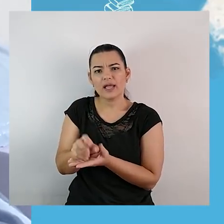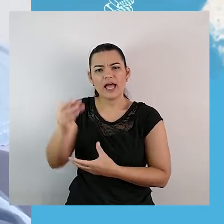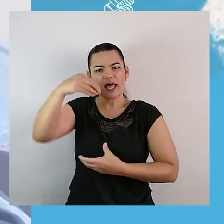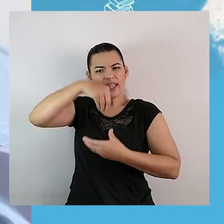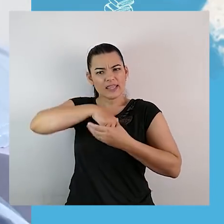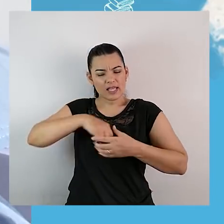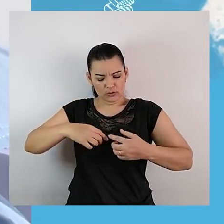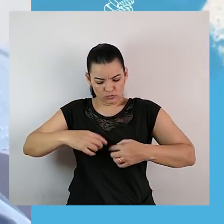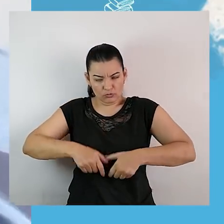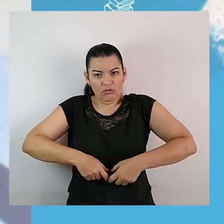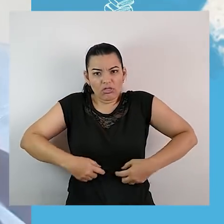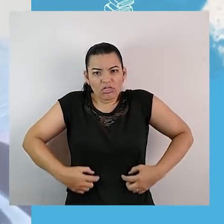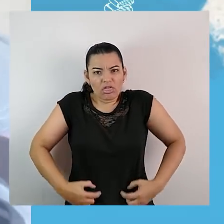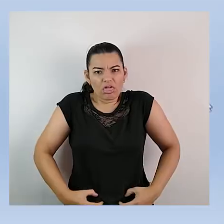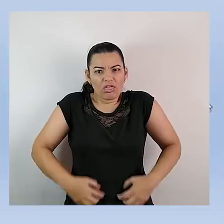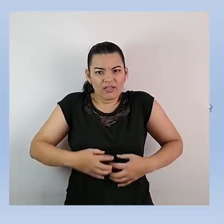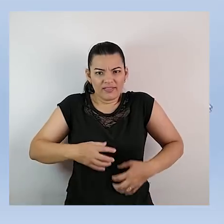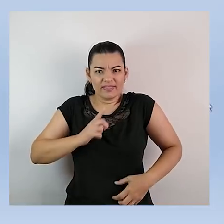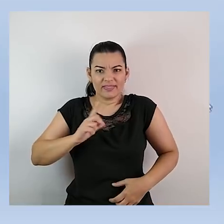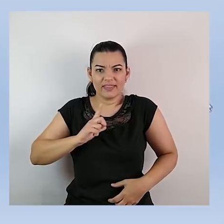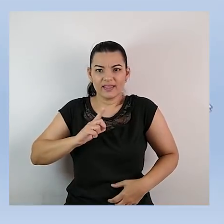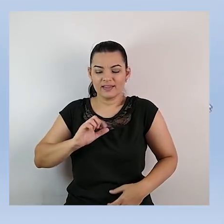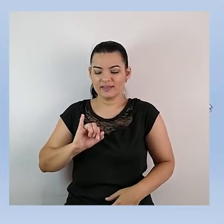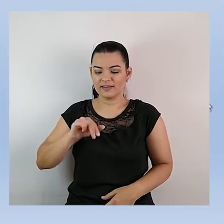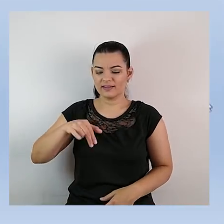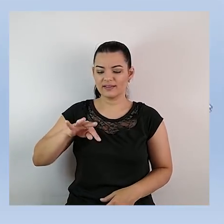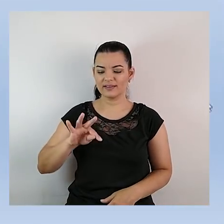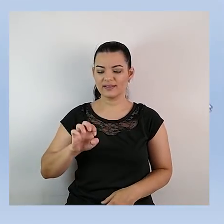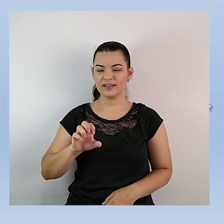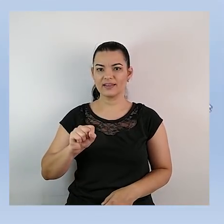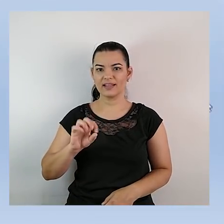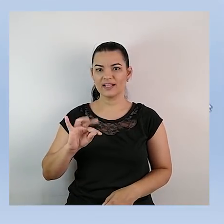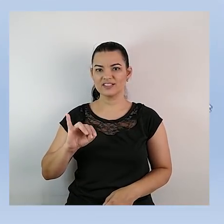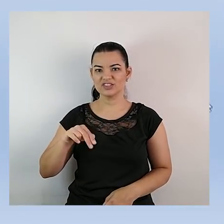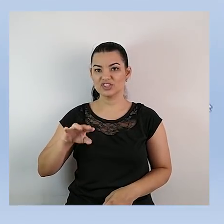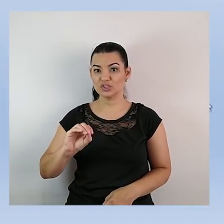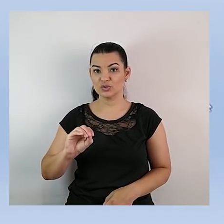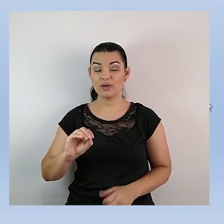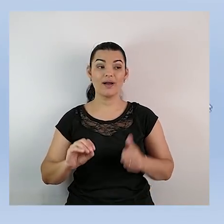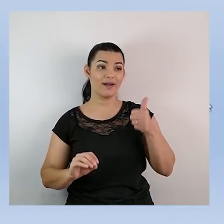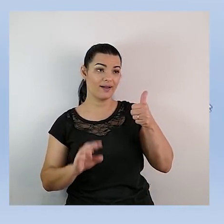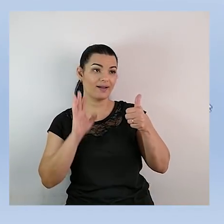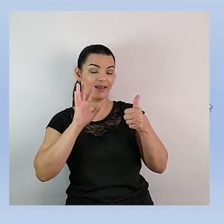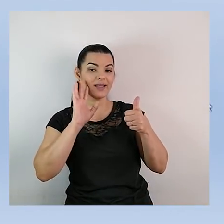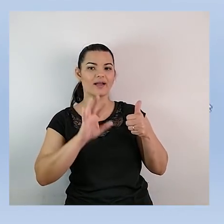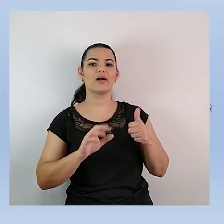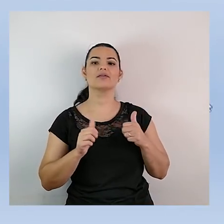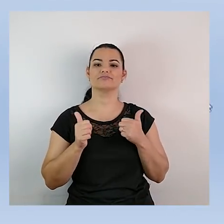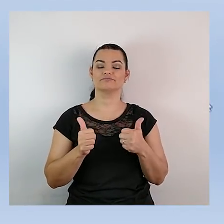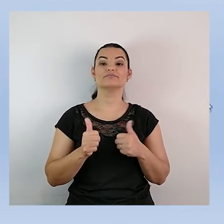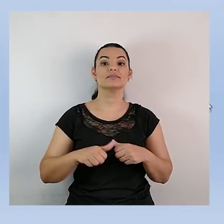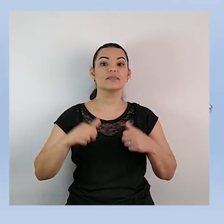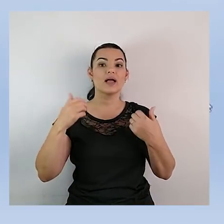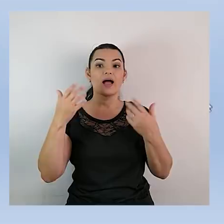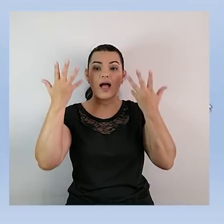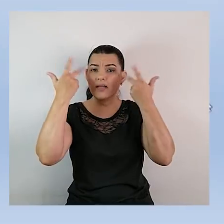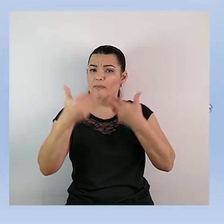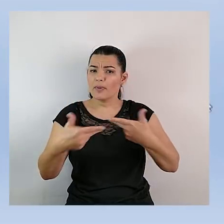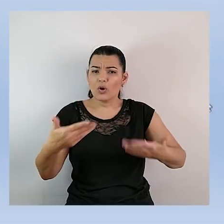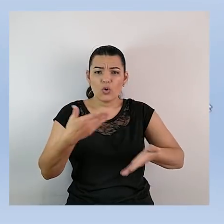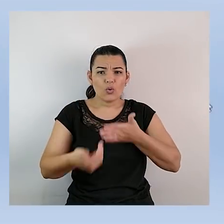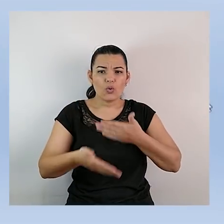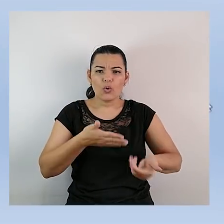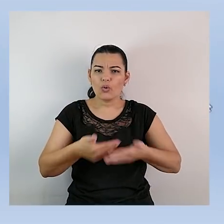intestino. Só isso. Olha, legal. Então vamos lá. Todo animal que tem boca, né, e tem lá